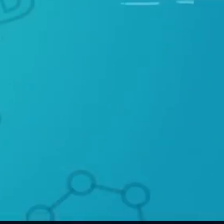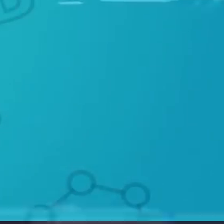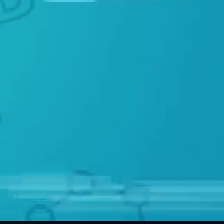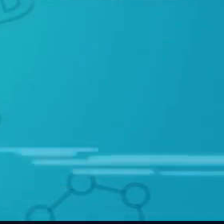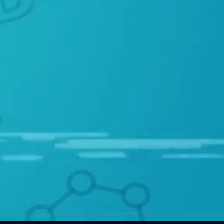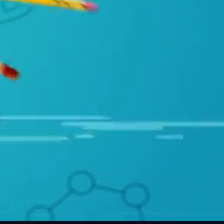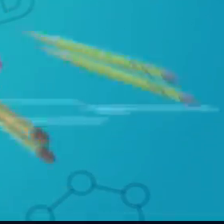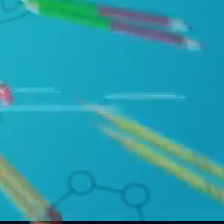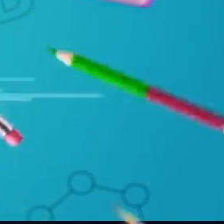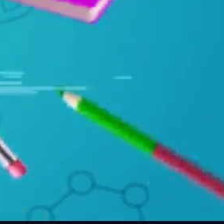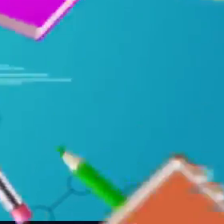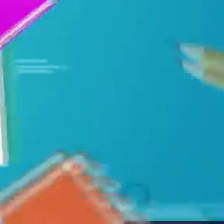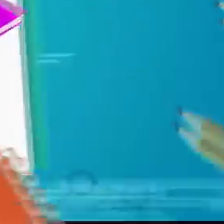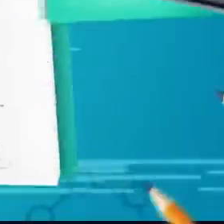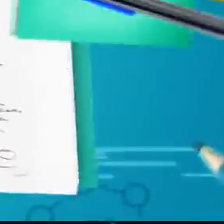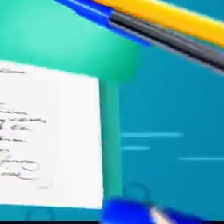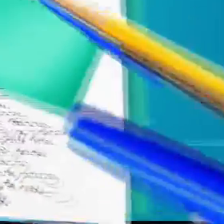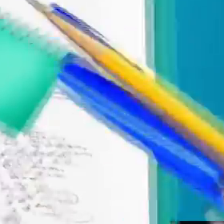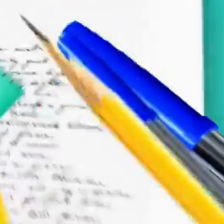Transcrição e